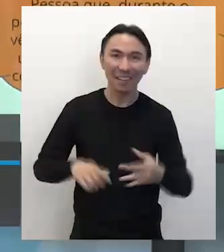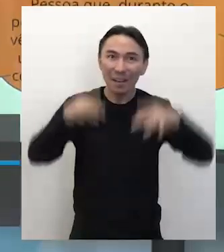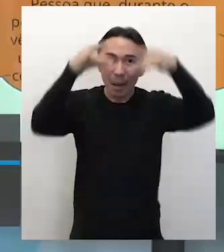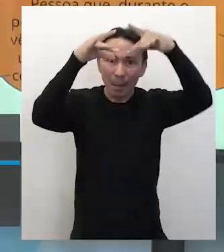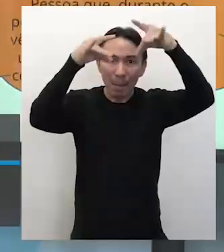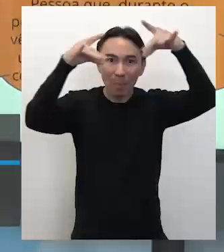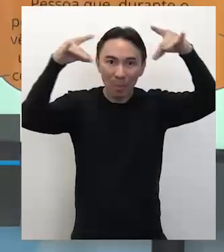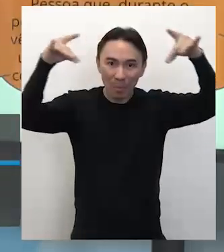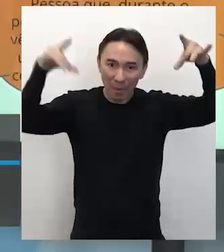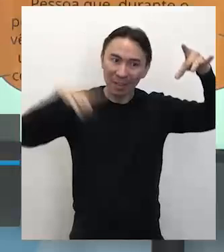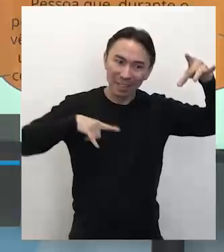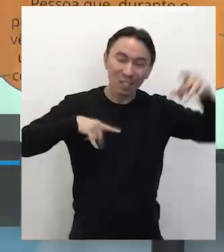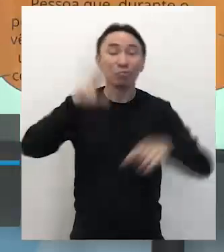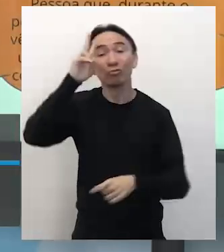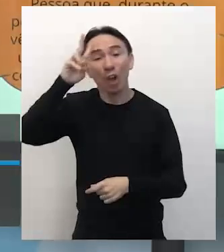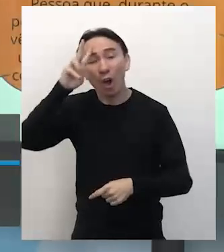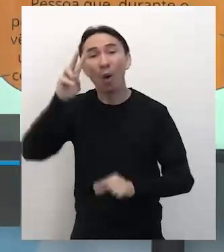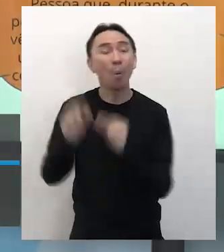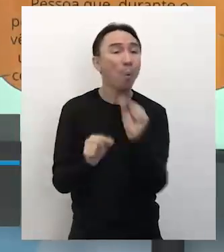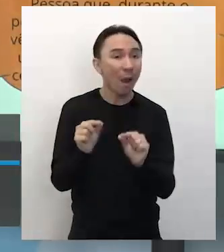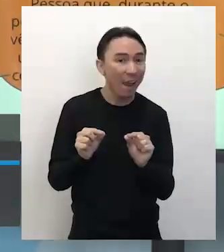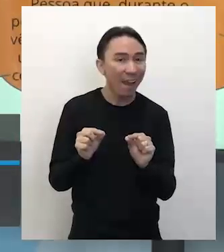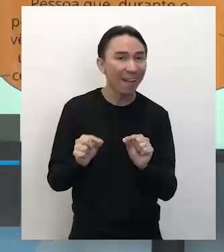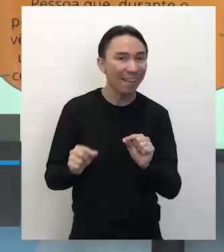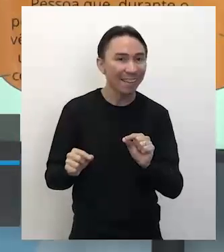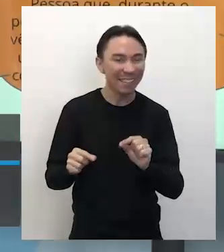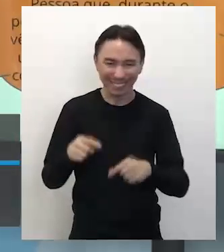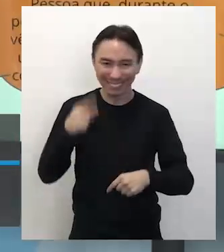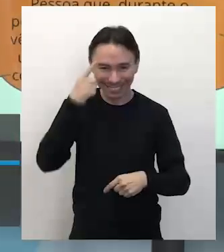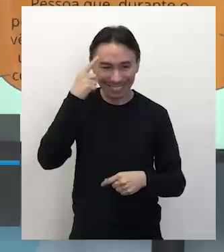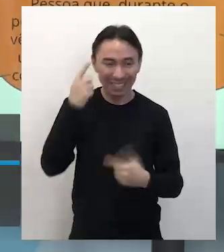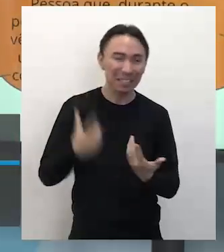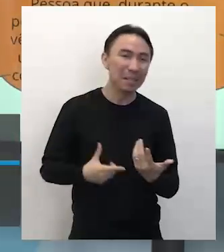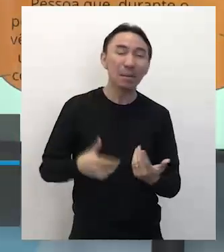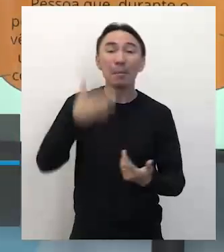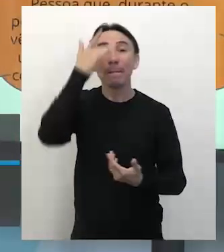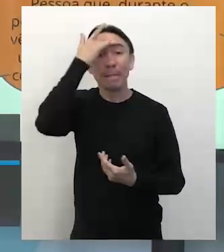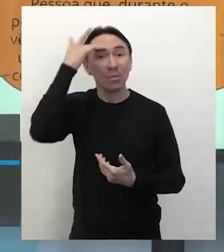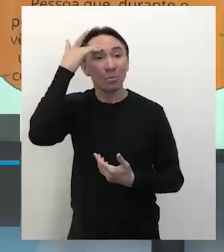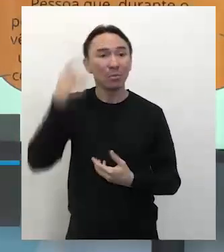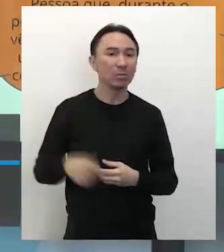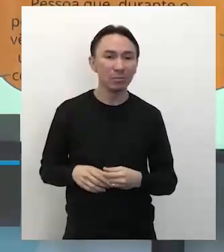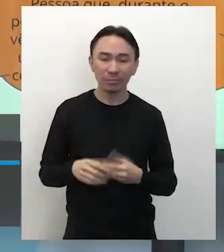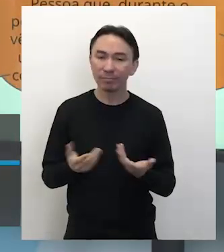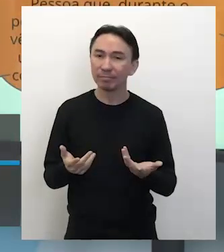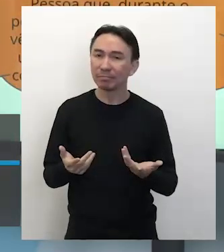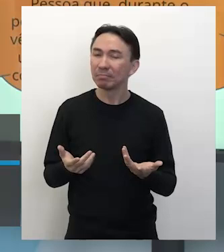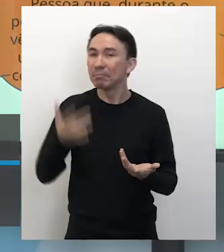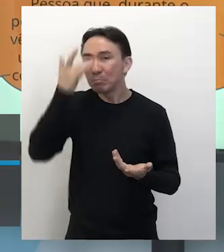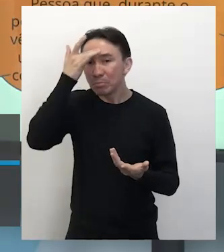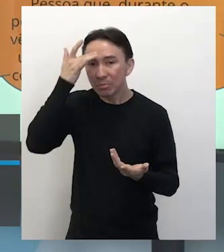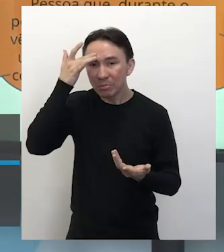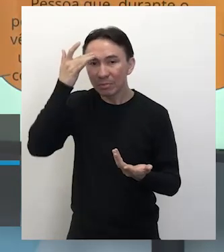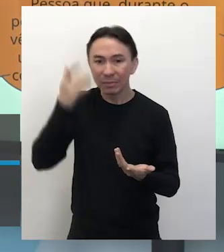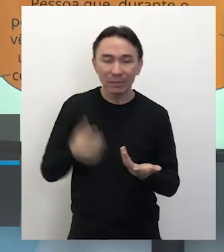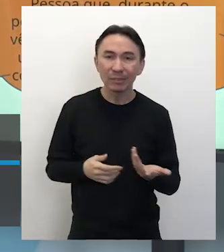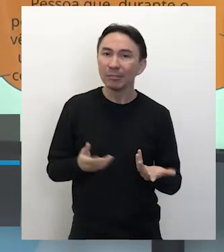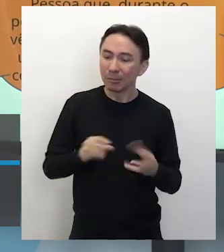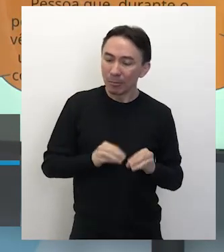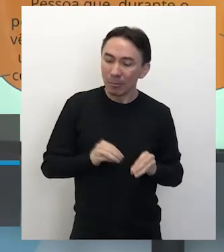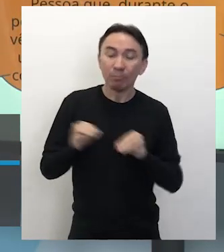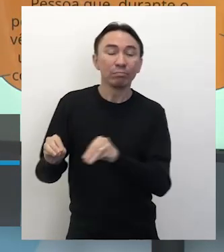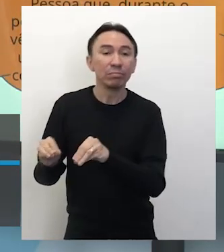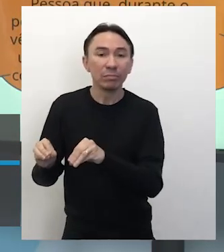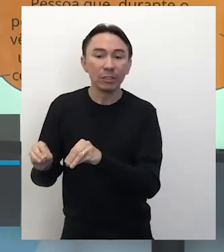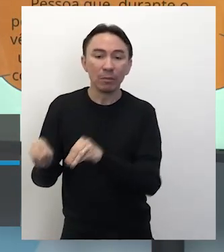né? Então, relacionado a essa mudança, vai contar o porquê que essas pessoas têm que estar, ou melhor, porquê que essas pessoas sempre estão